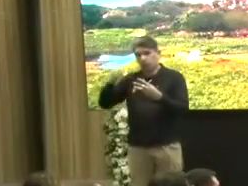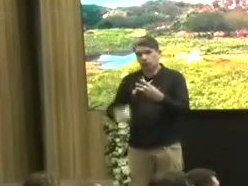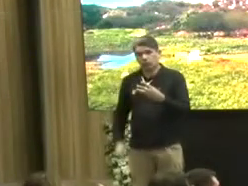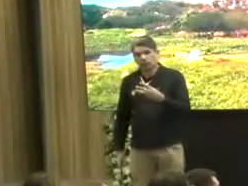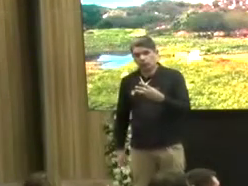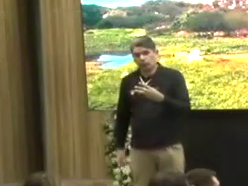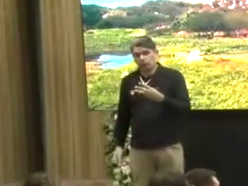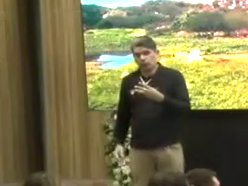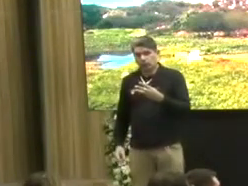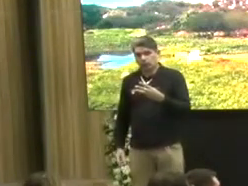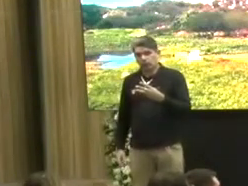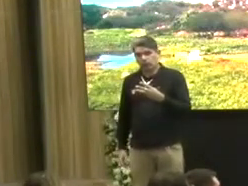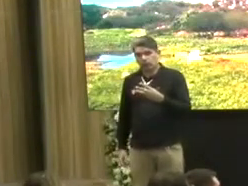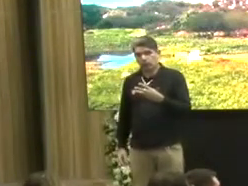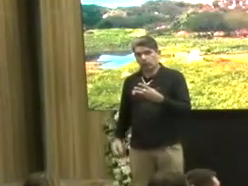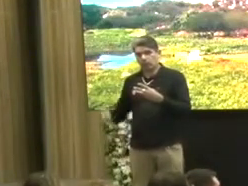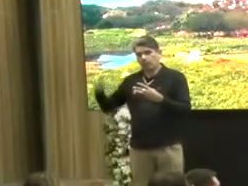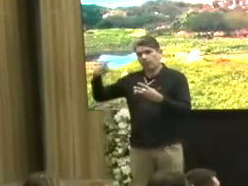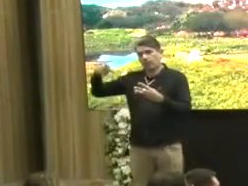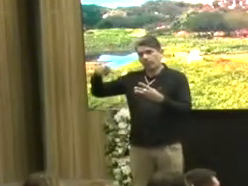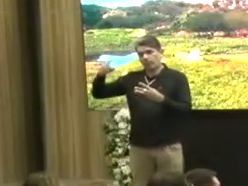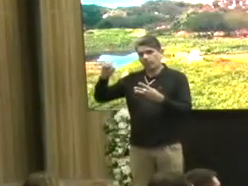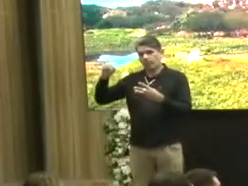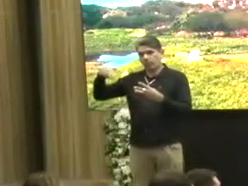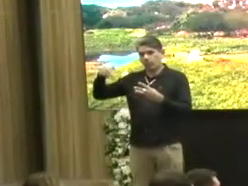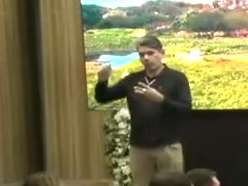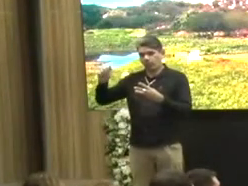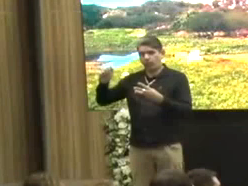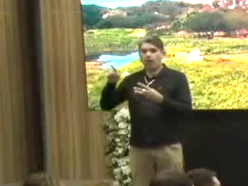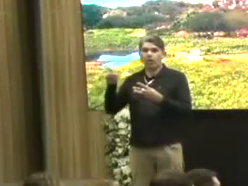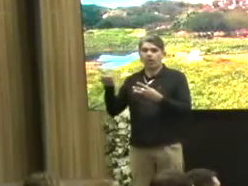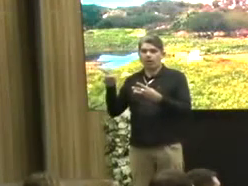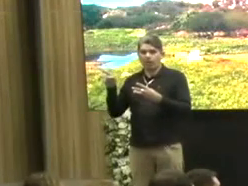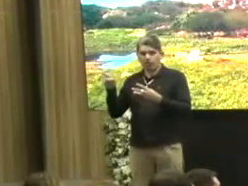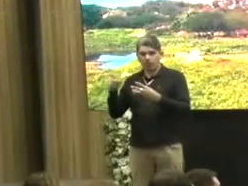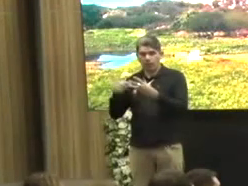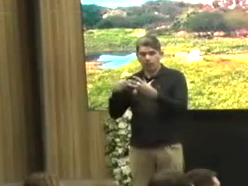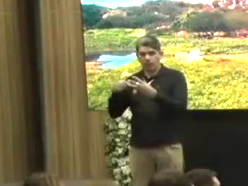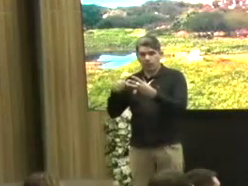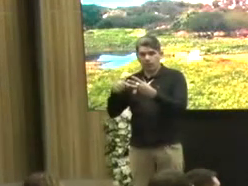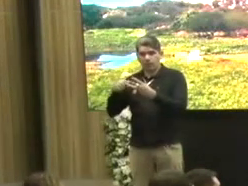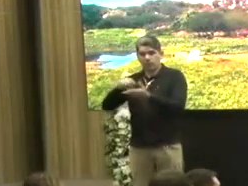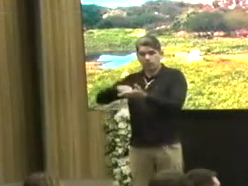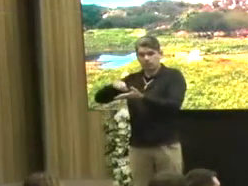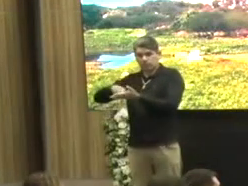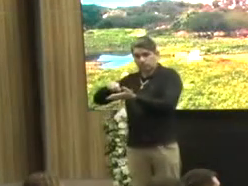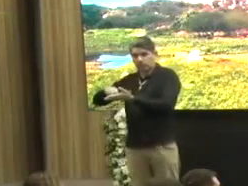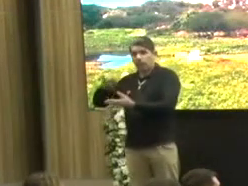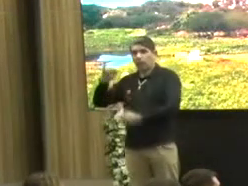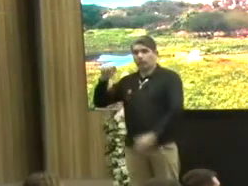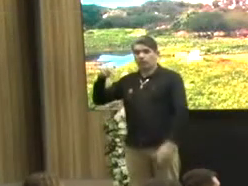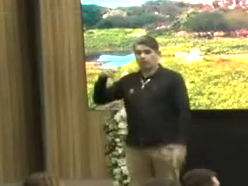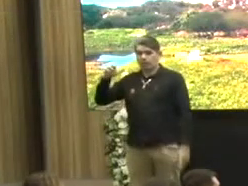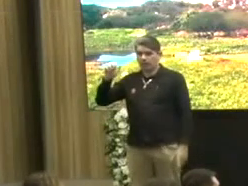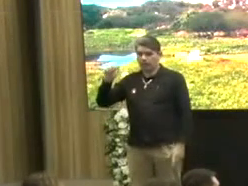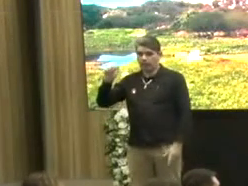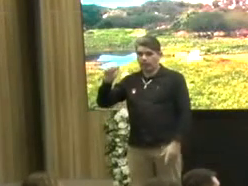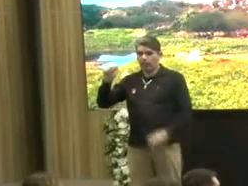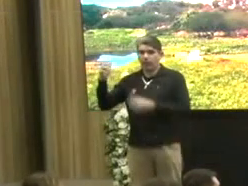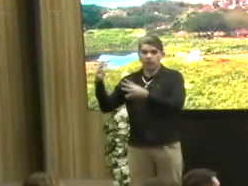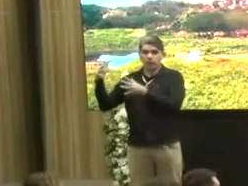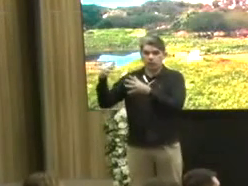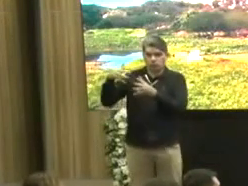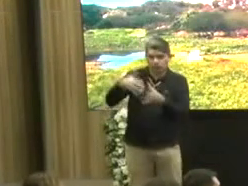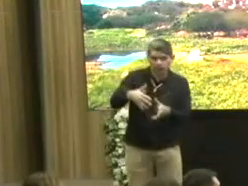é o Poma, que é um Inca, que vai escrever sobre os Incas e a chegada do colonizador. O